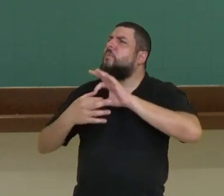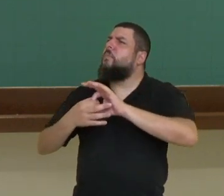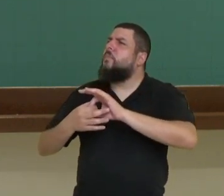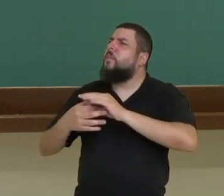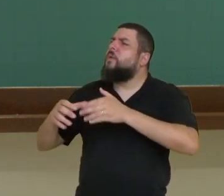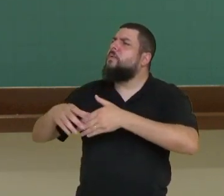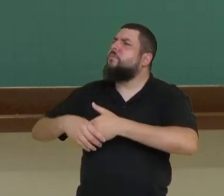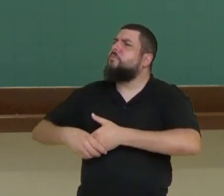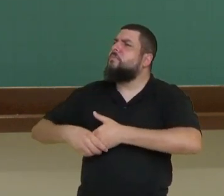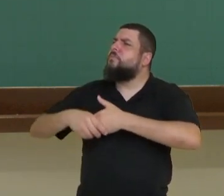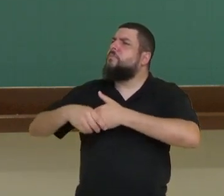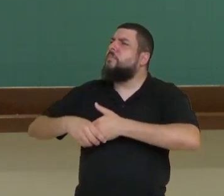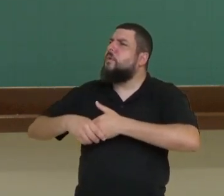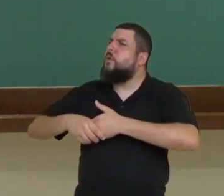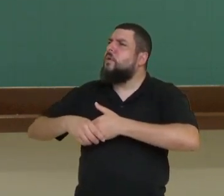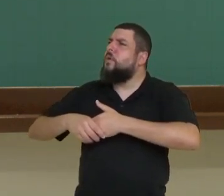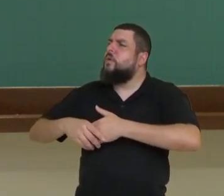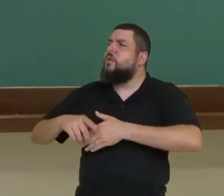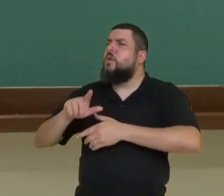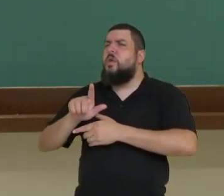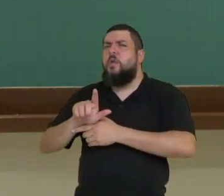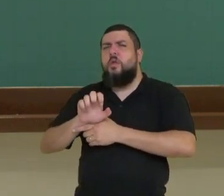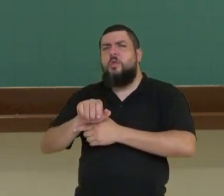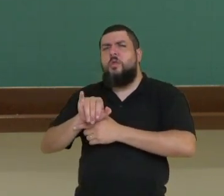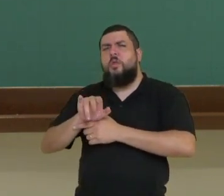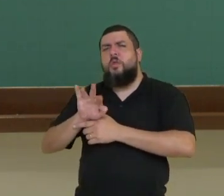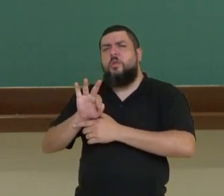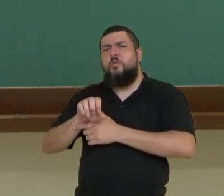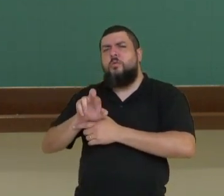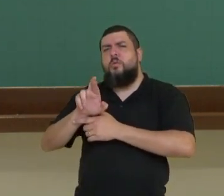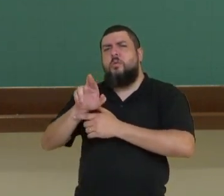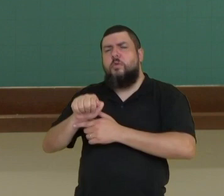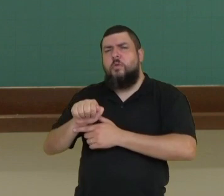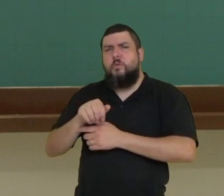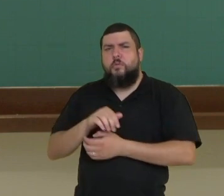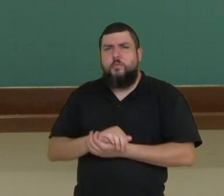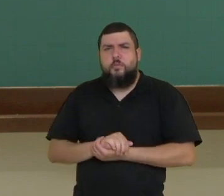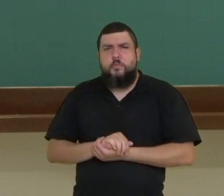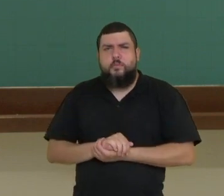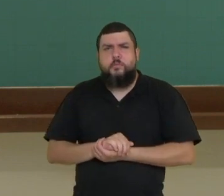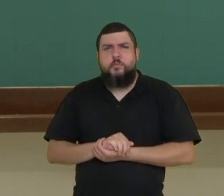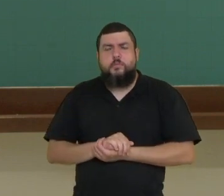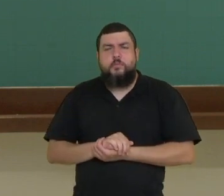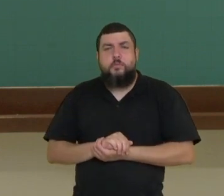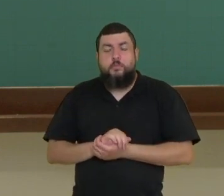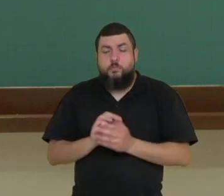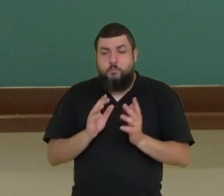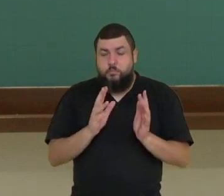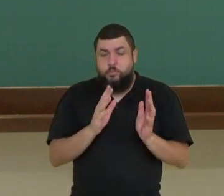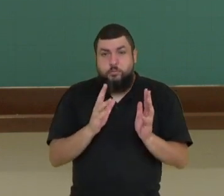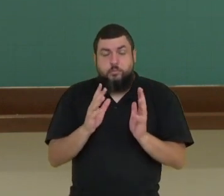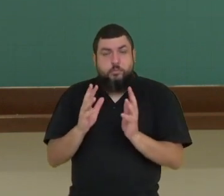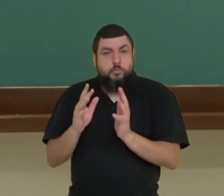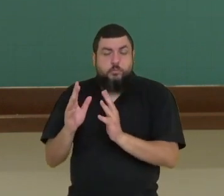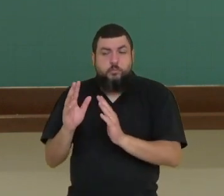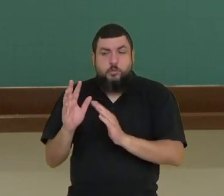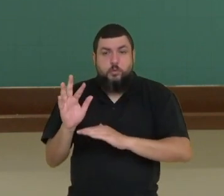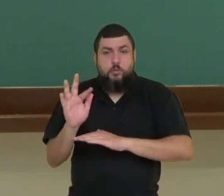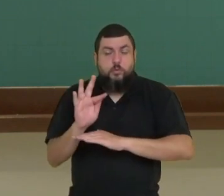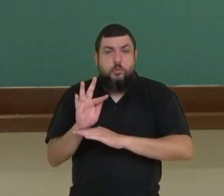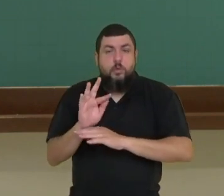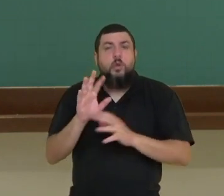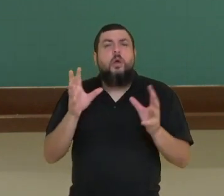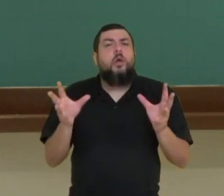genitora. Genitora é a mãe, genitor é o pai. Então, veja, tudo isso na linguagem formal, na sociocultural, seria